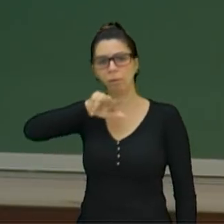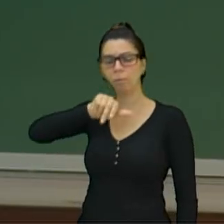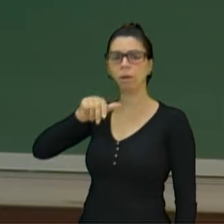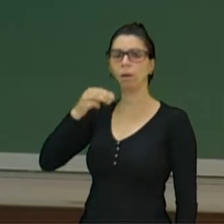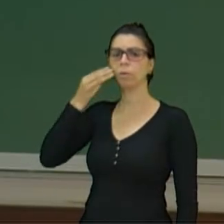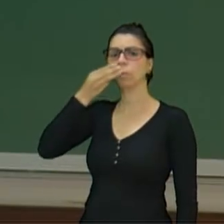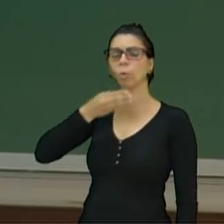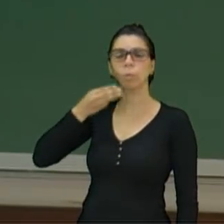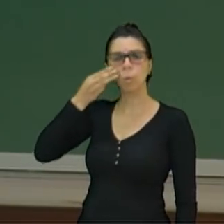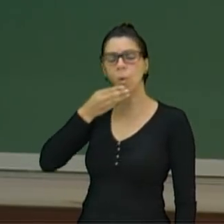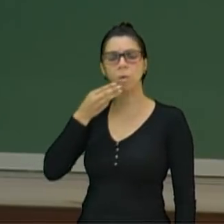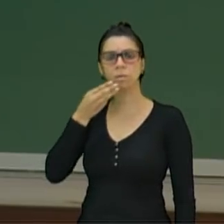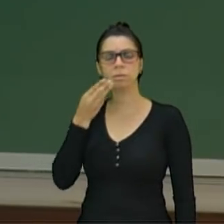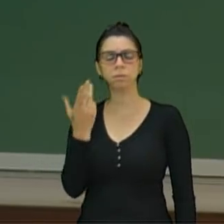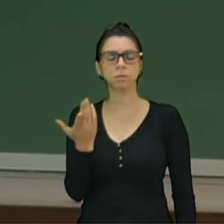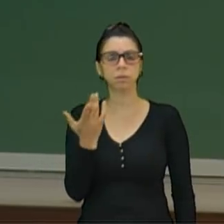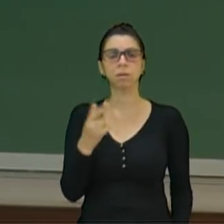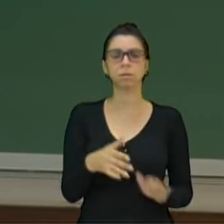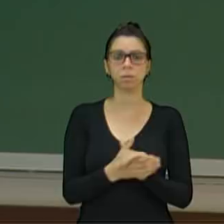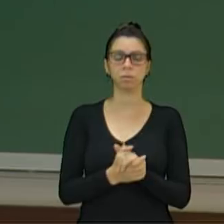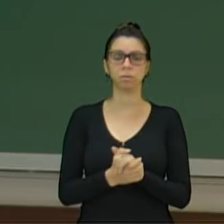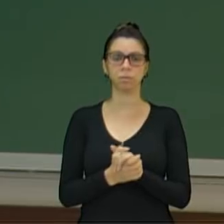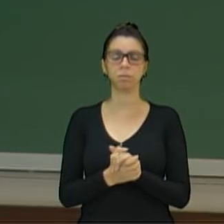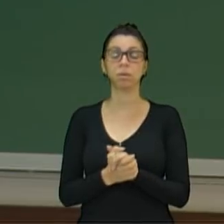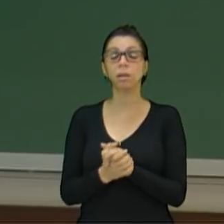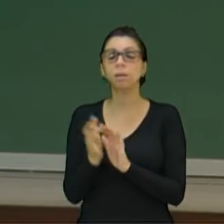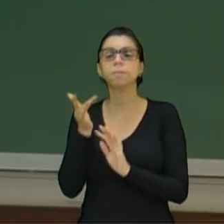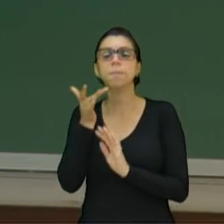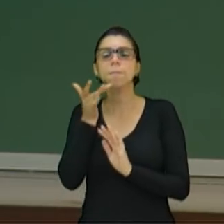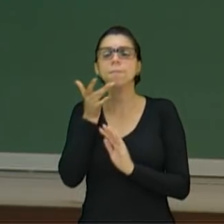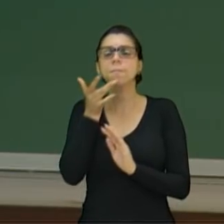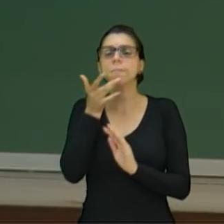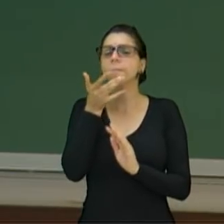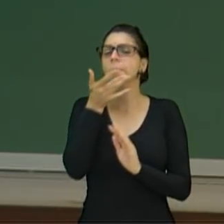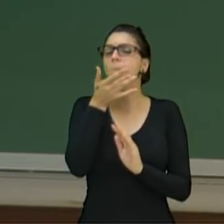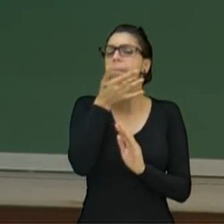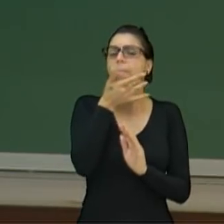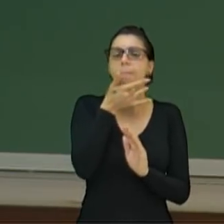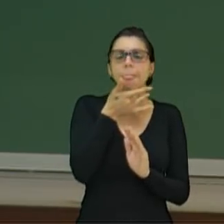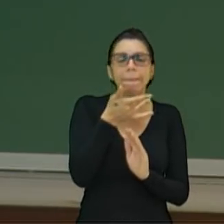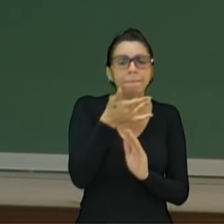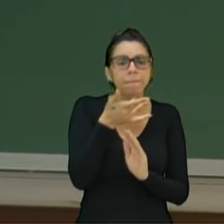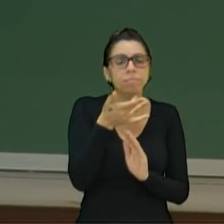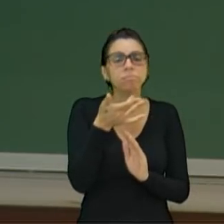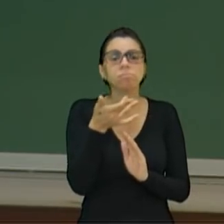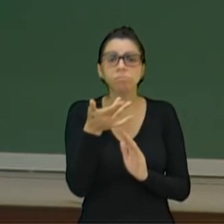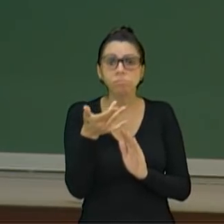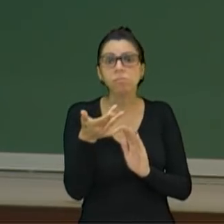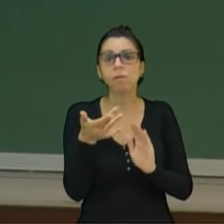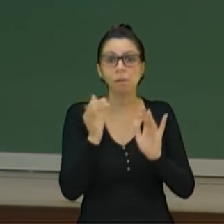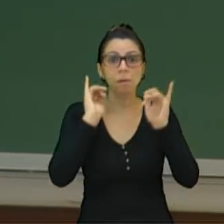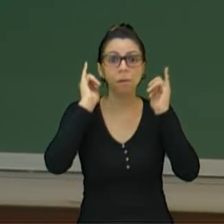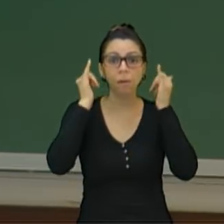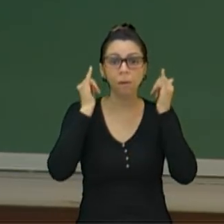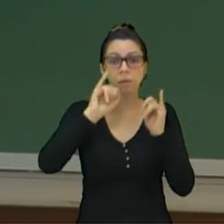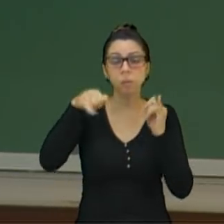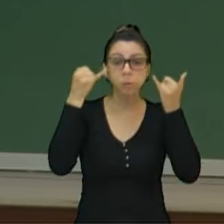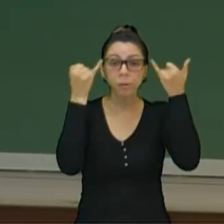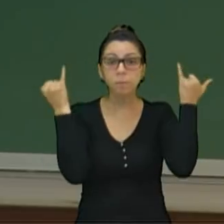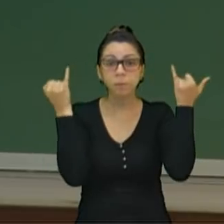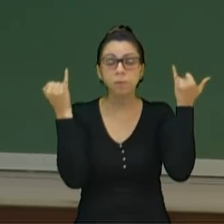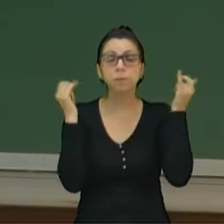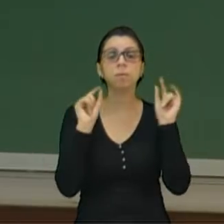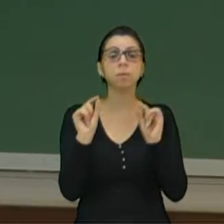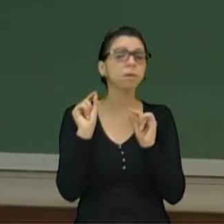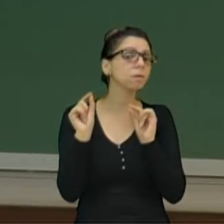tradução umami, que é uma palavra japonesa, é saboroso, delicioso em japonês. O que